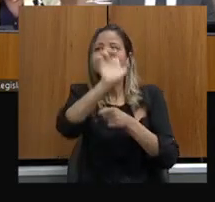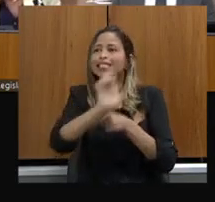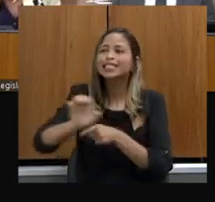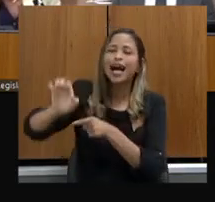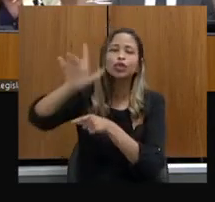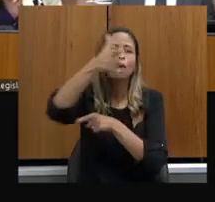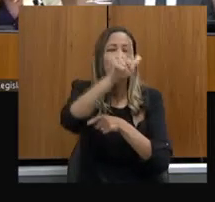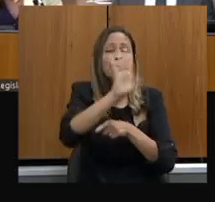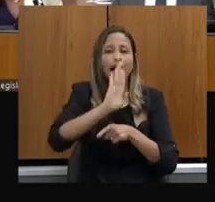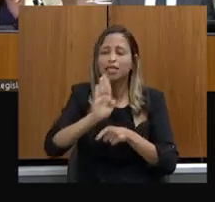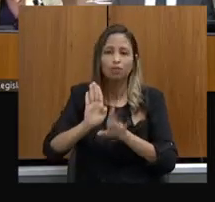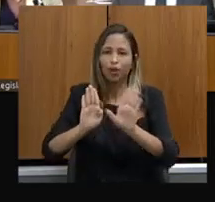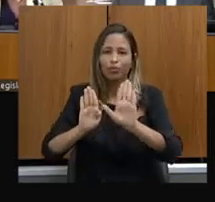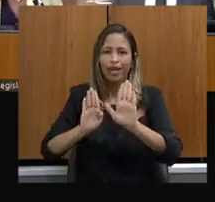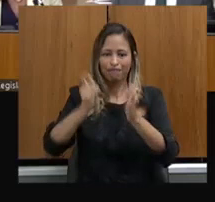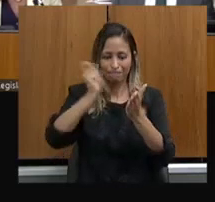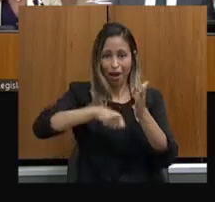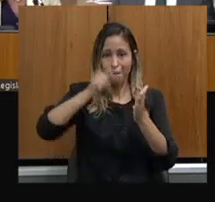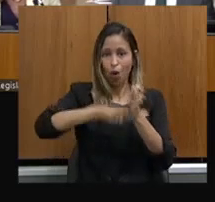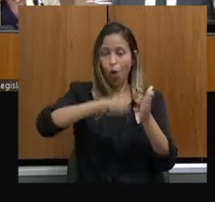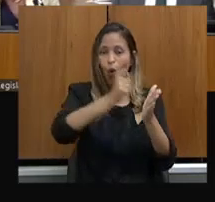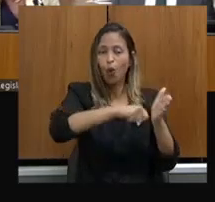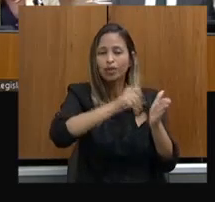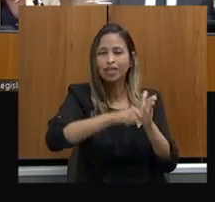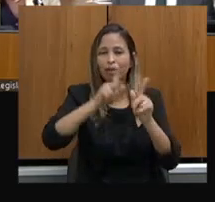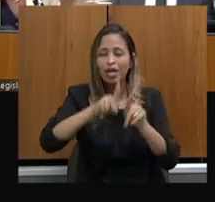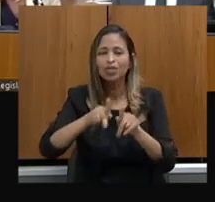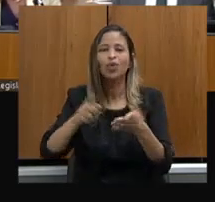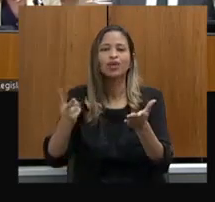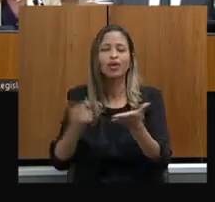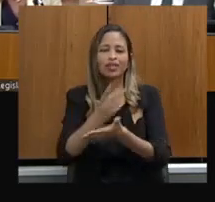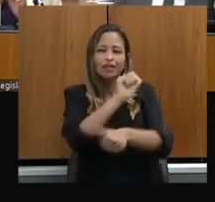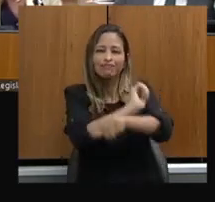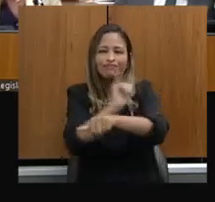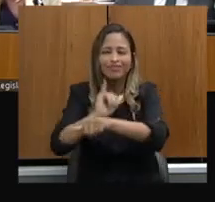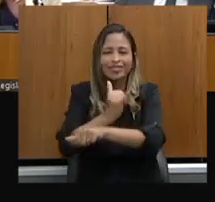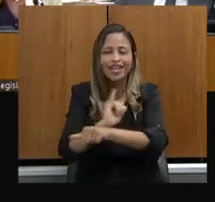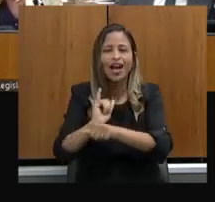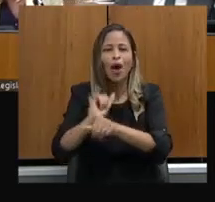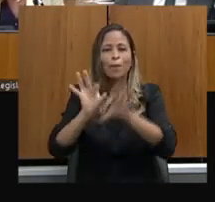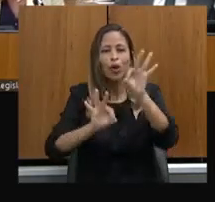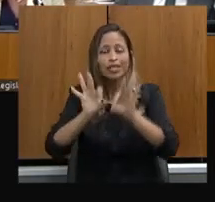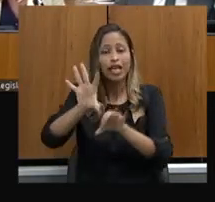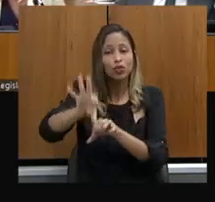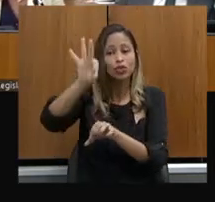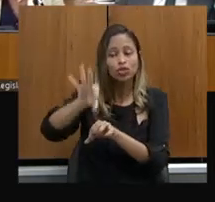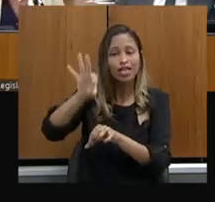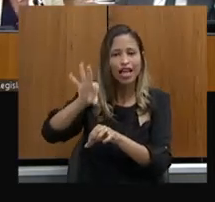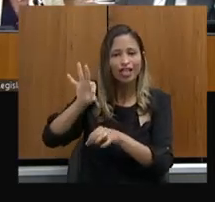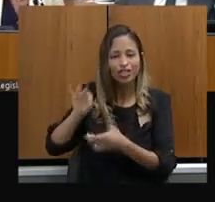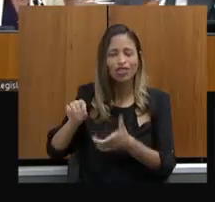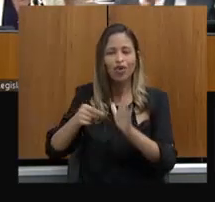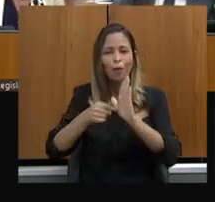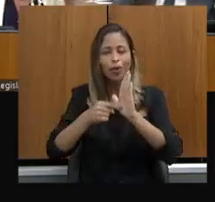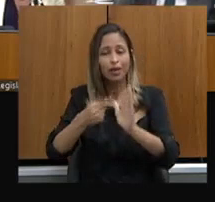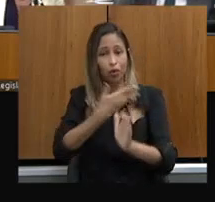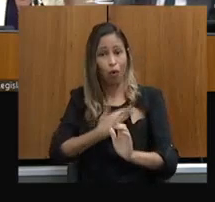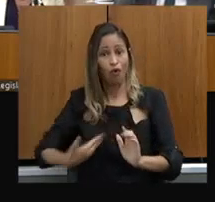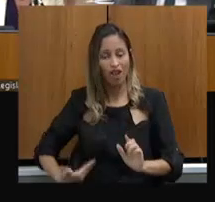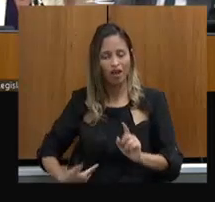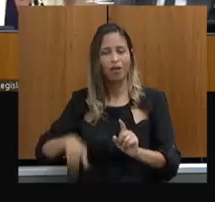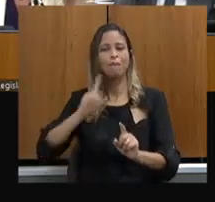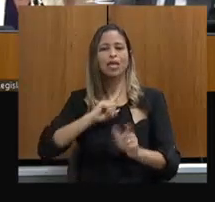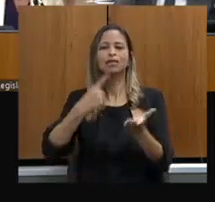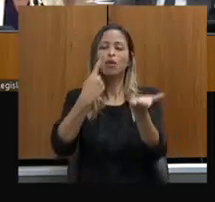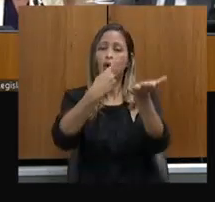no Brasil que tenha contratado tantas pessoas para cargos estratégicos por meio de processo seletivo demonstrando que o governo de